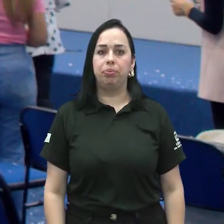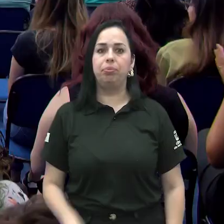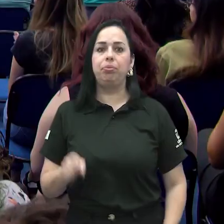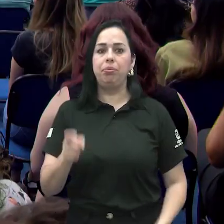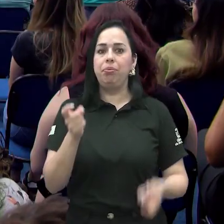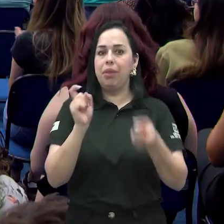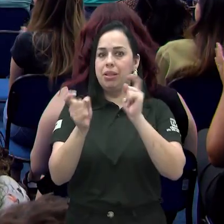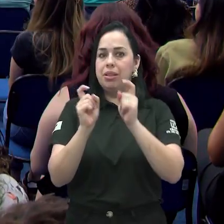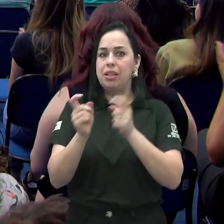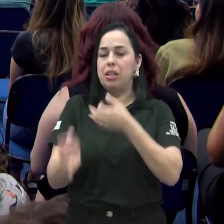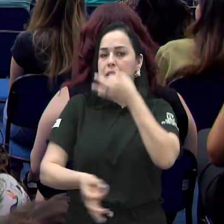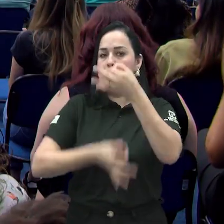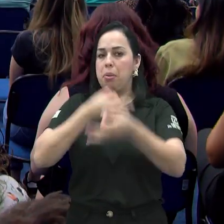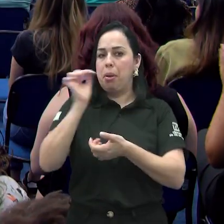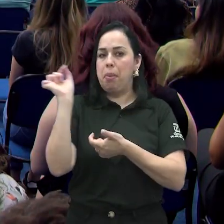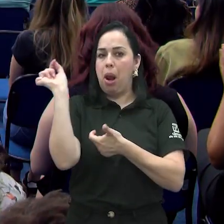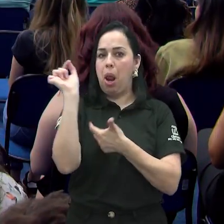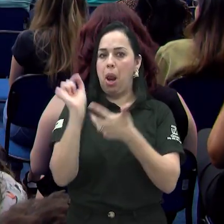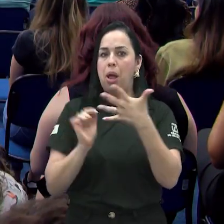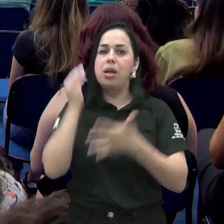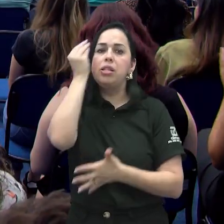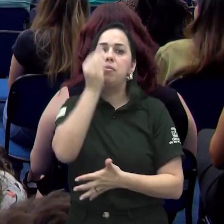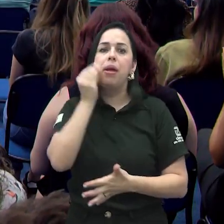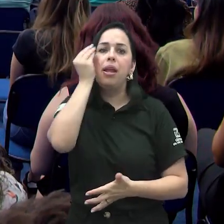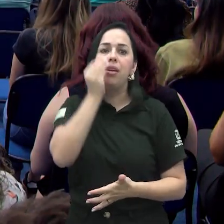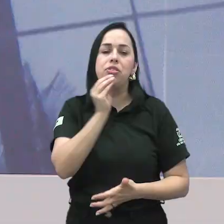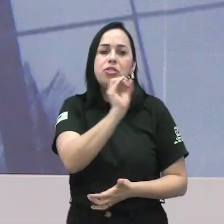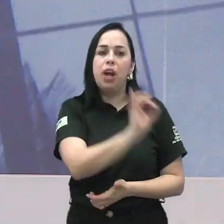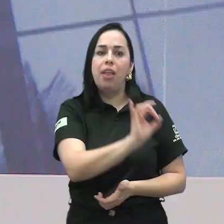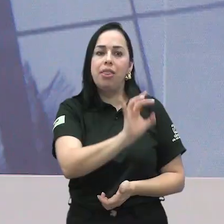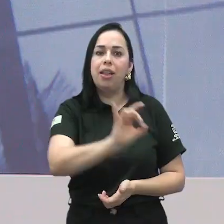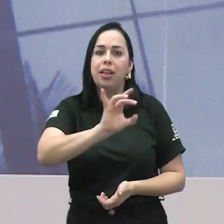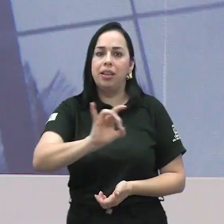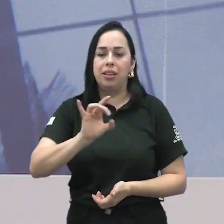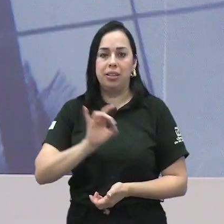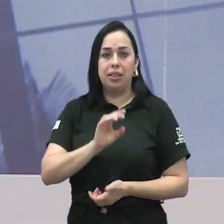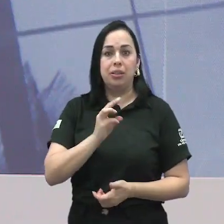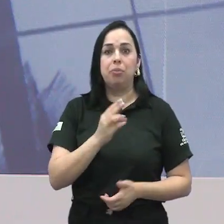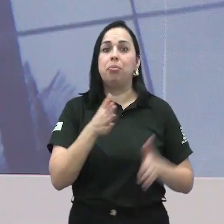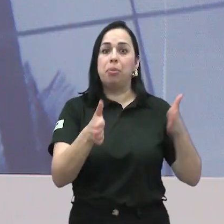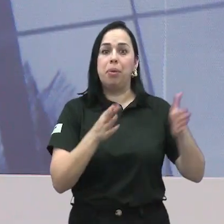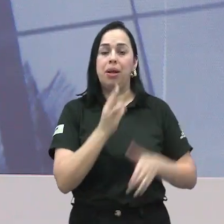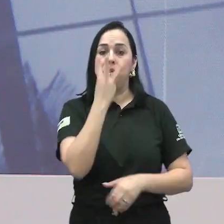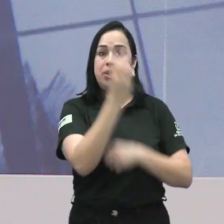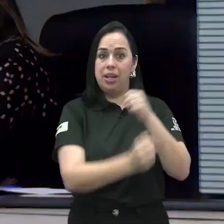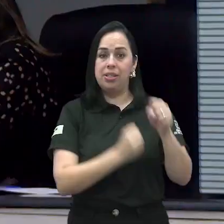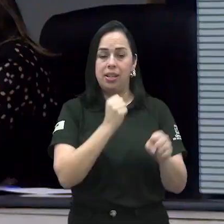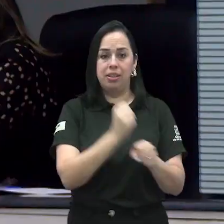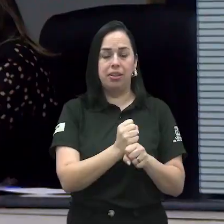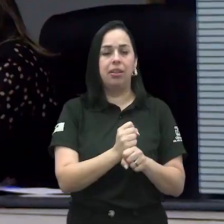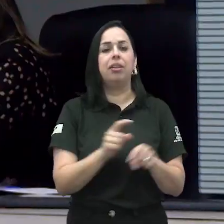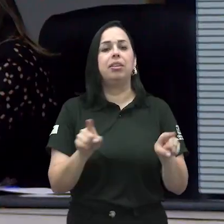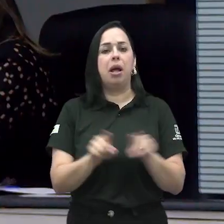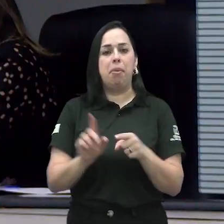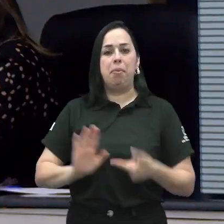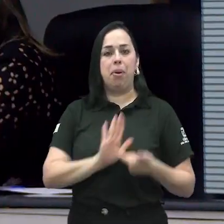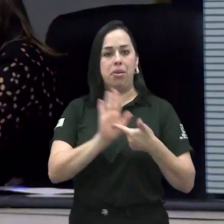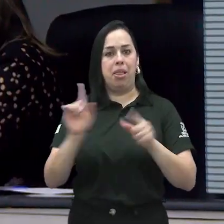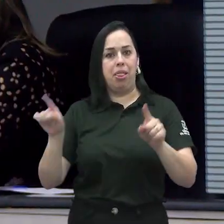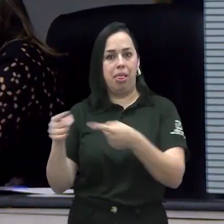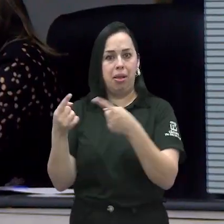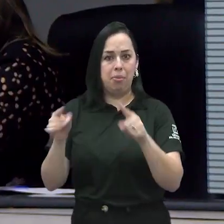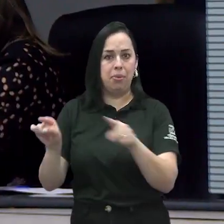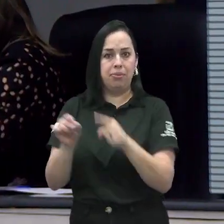sociedade. O encontro contou com depoimentos e relatos de experiências vividas pelos servidores públicos nesses 3 anos, tudo acompanhado